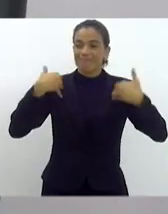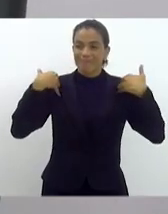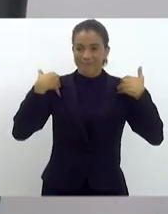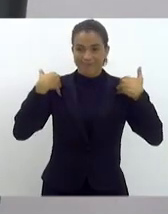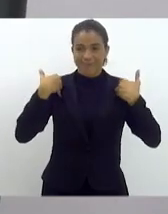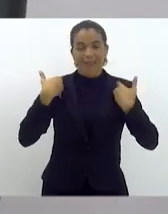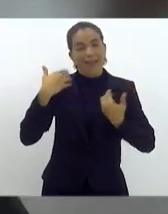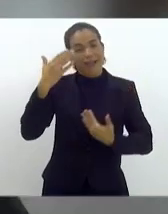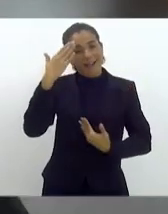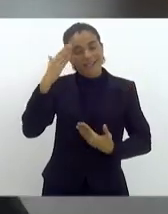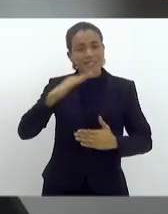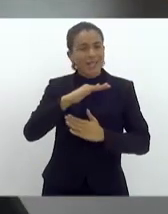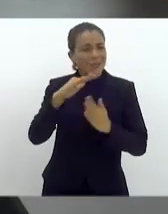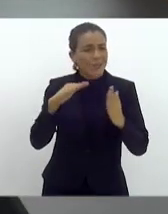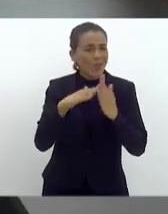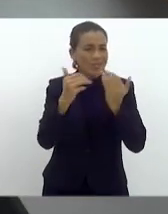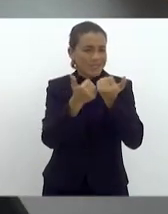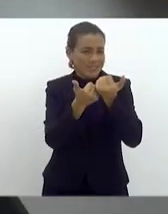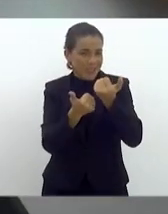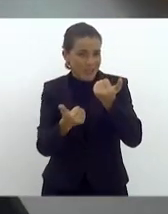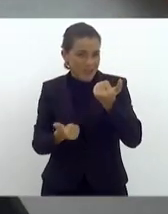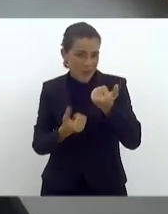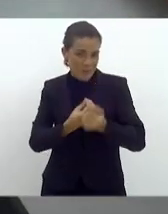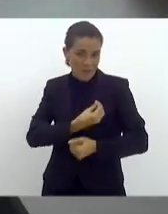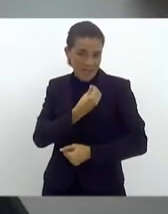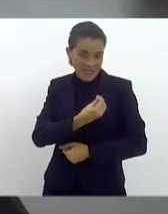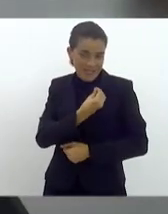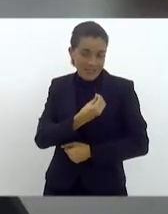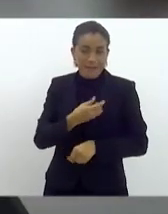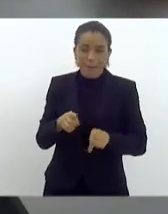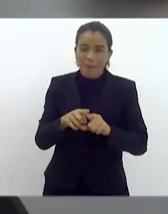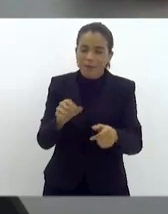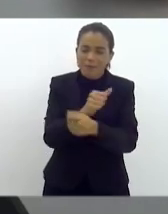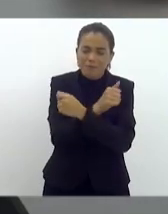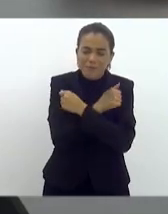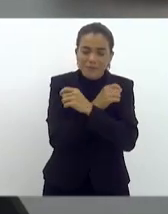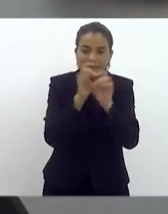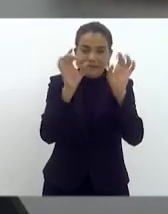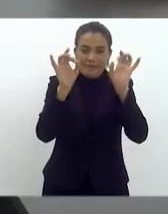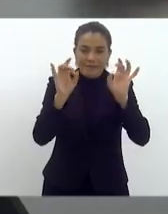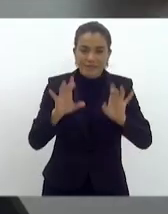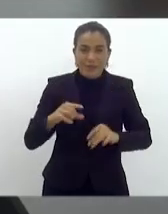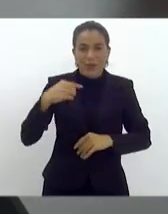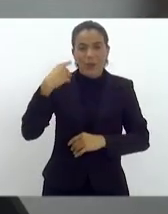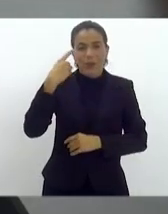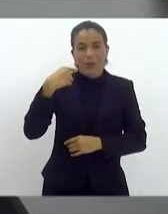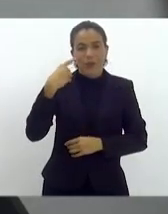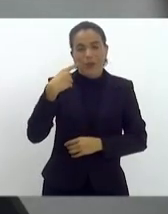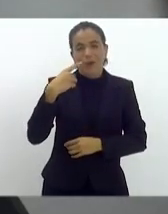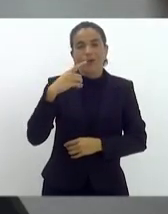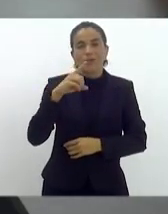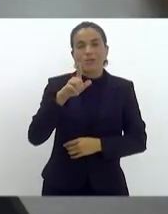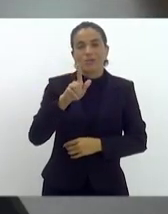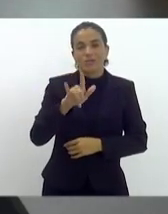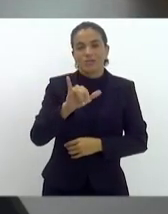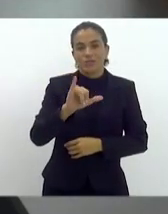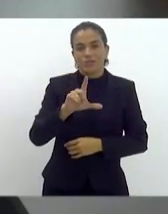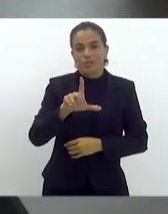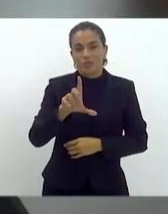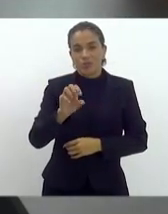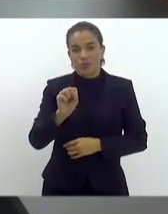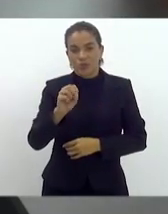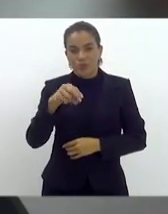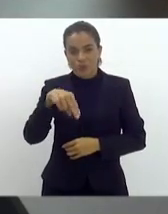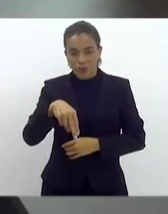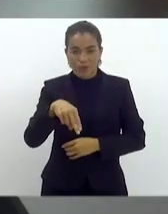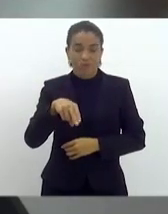as assessorias aqui presente e também fazer um abraço especial para o Dr Gilson Perdigão que foi nosso delegado